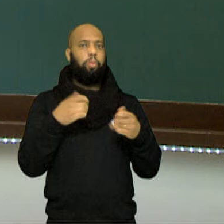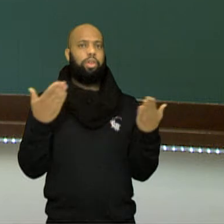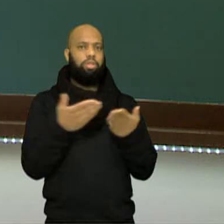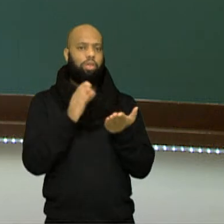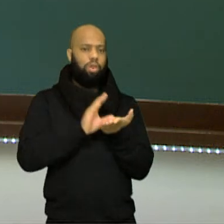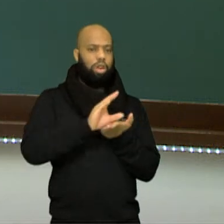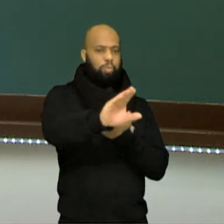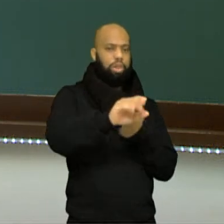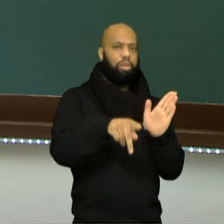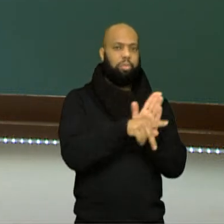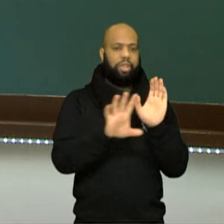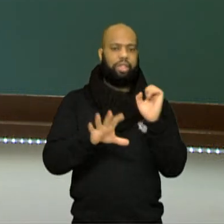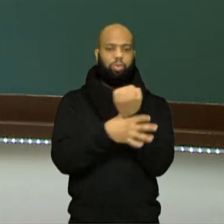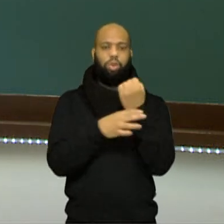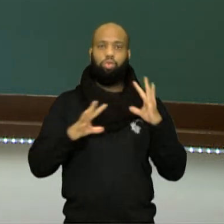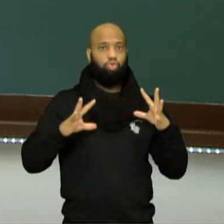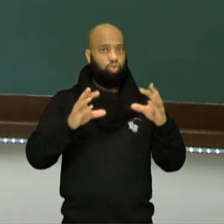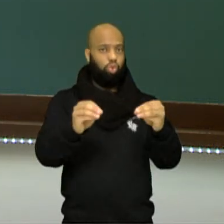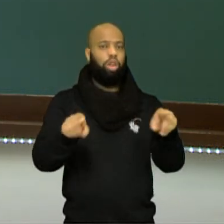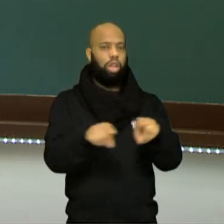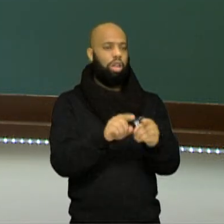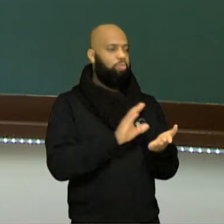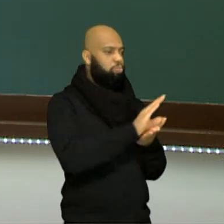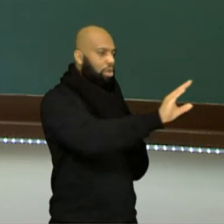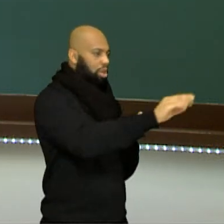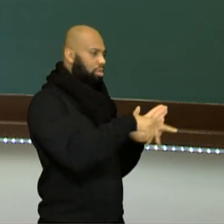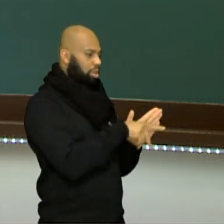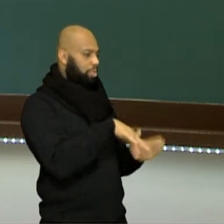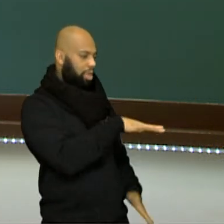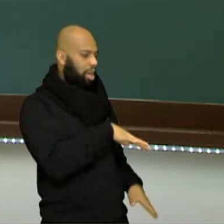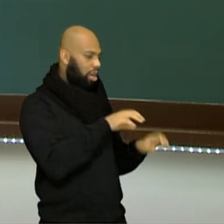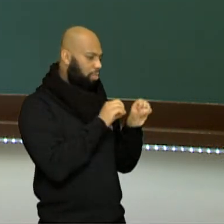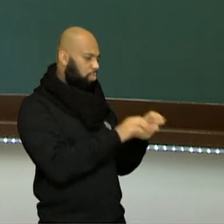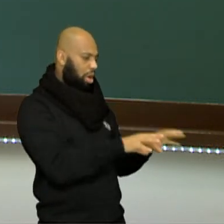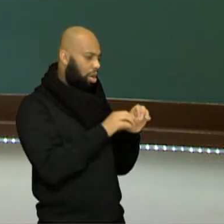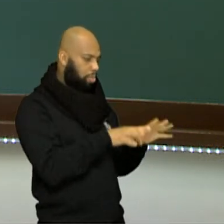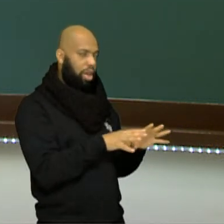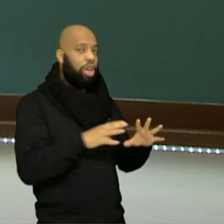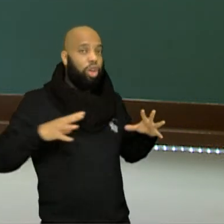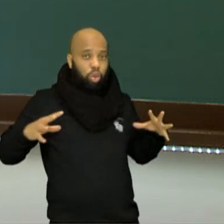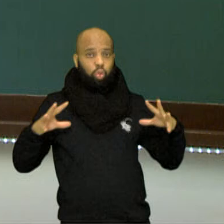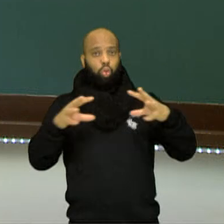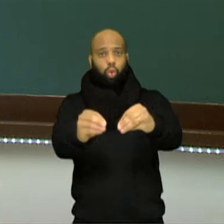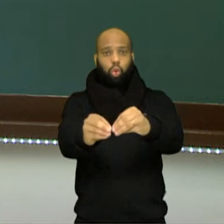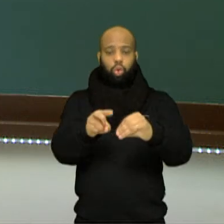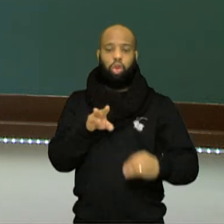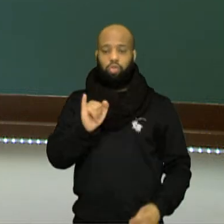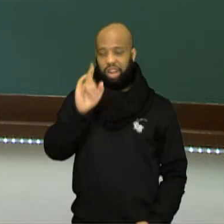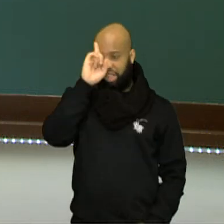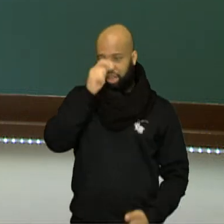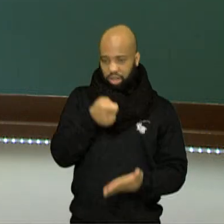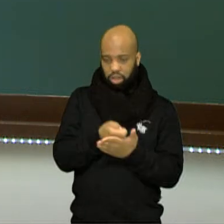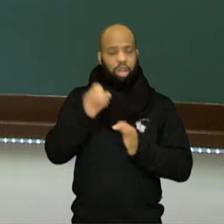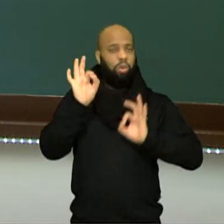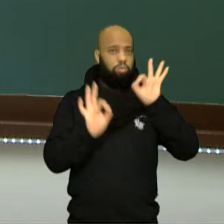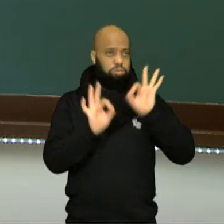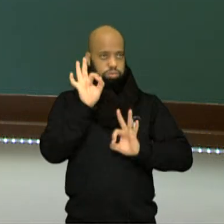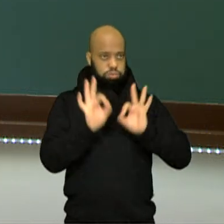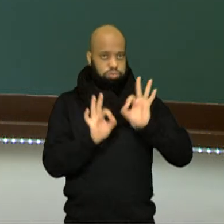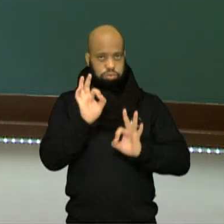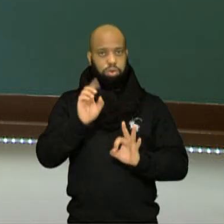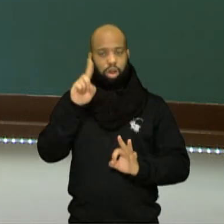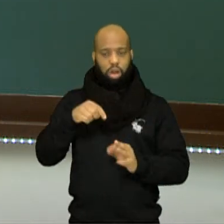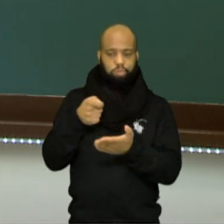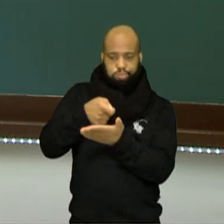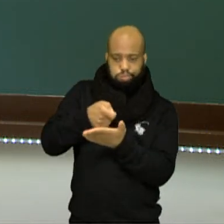para segurança pública, para educação, tá? Então, tudo isso vai ser definido e organizado, é competência